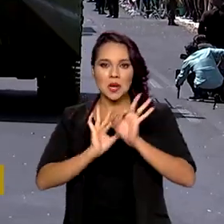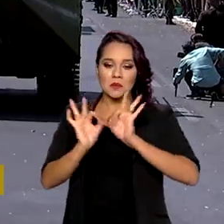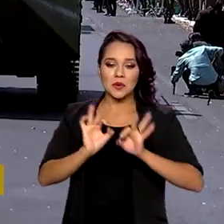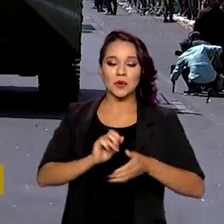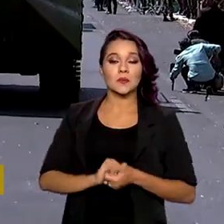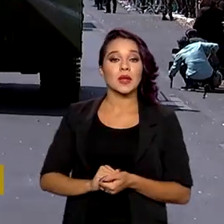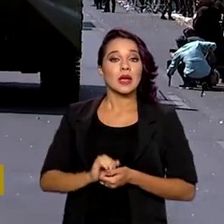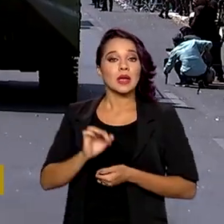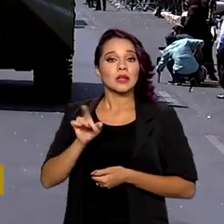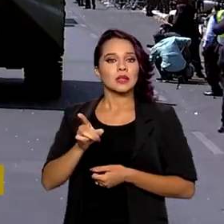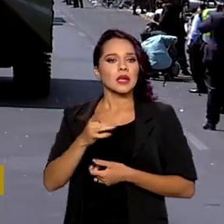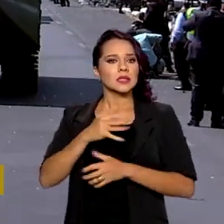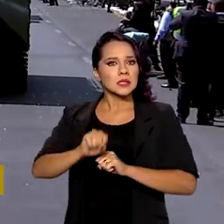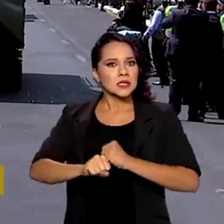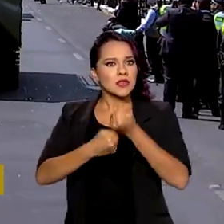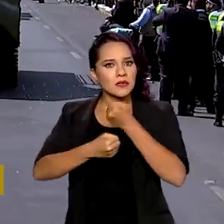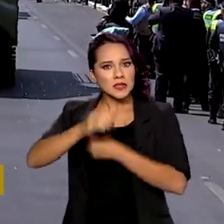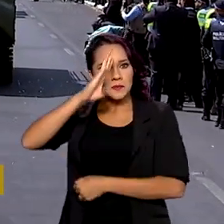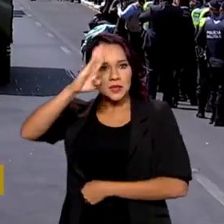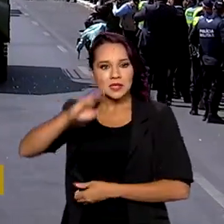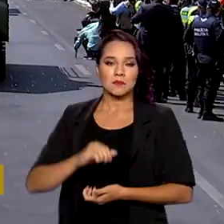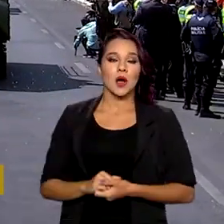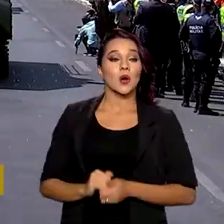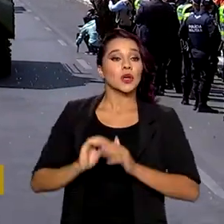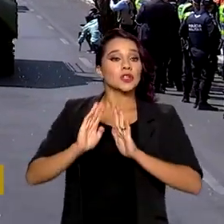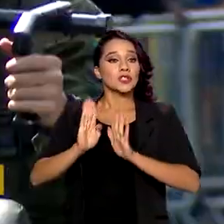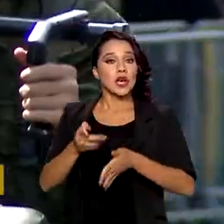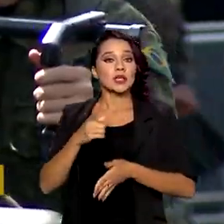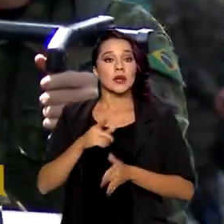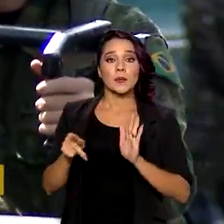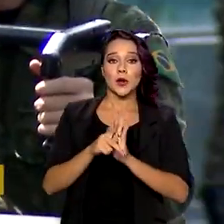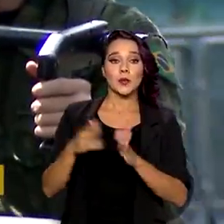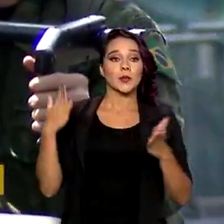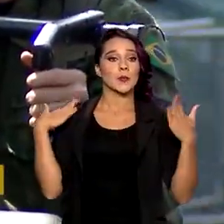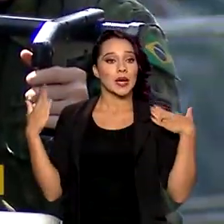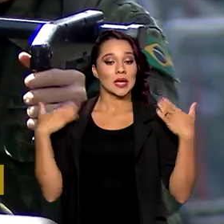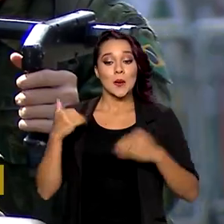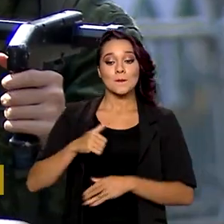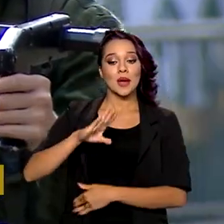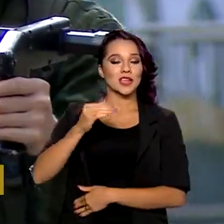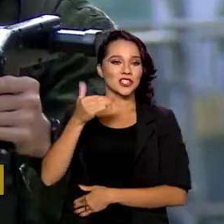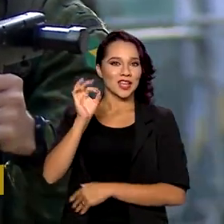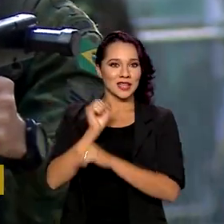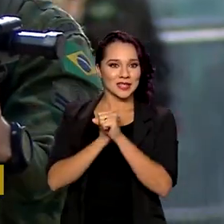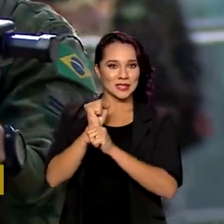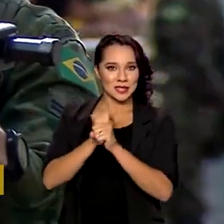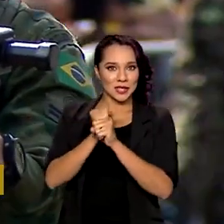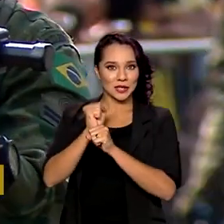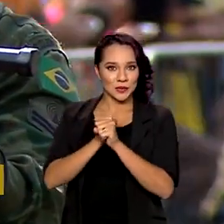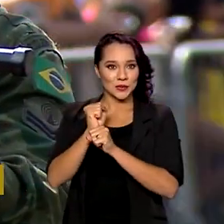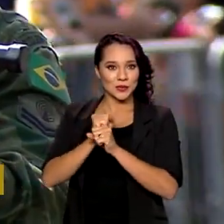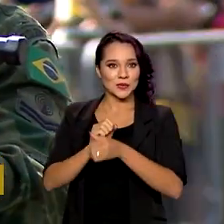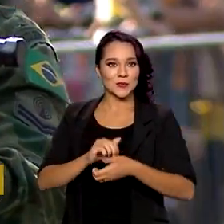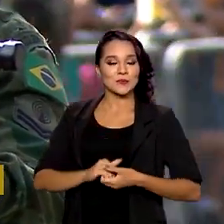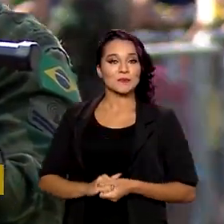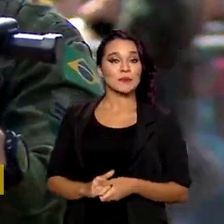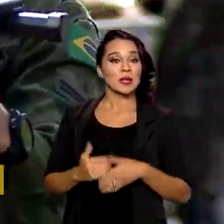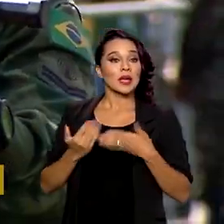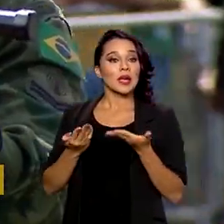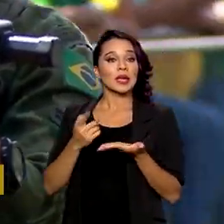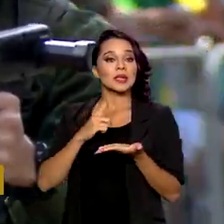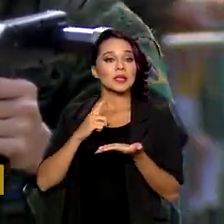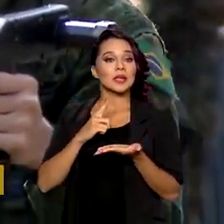a nossa base industrial de defesa, já vem sendo empregado pela Marinha há mais de 10 anos. Ele